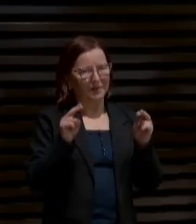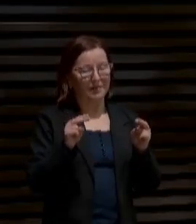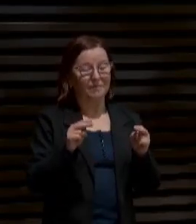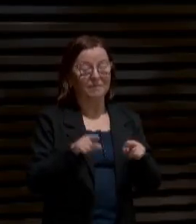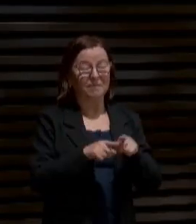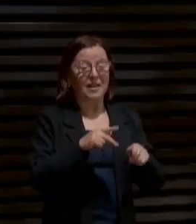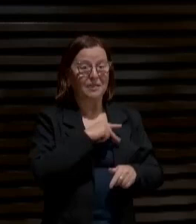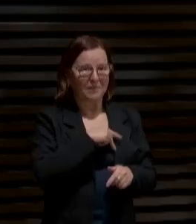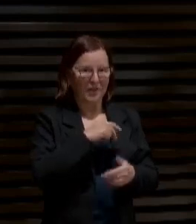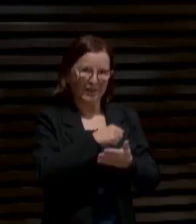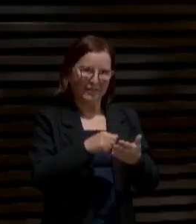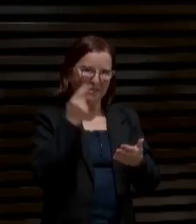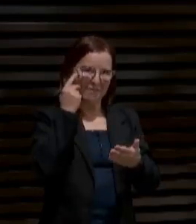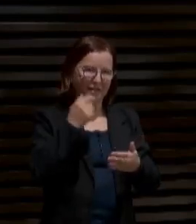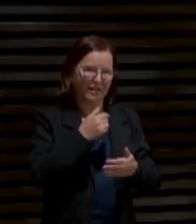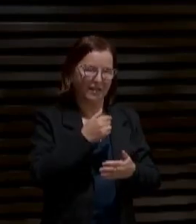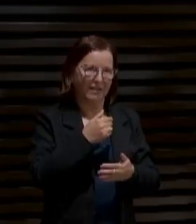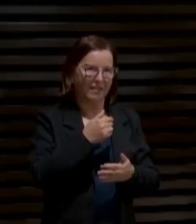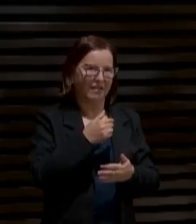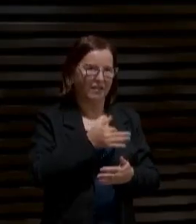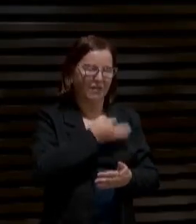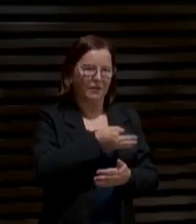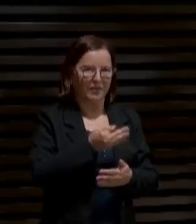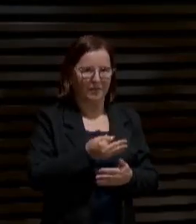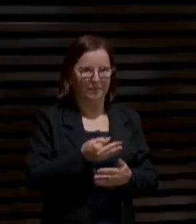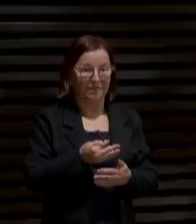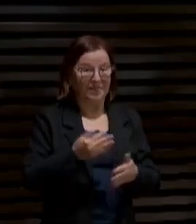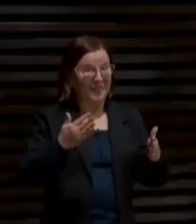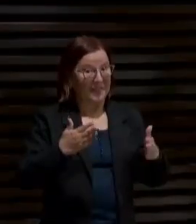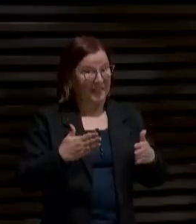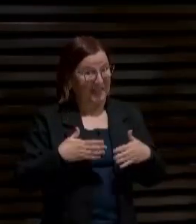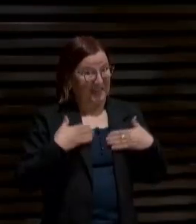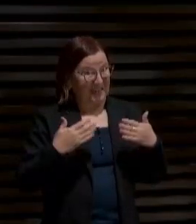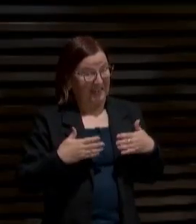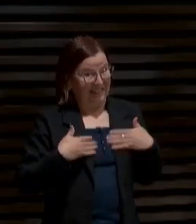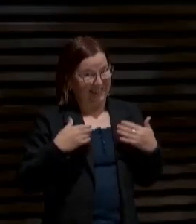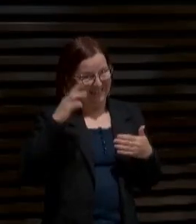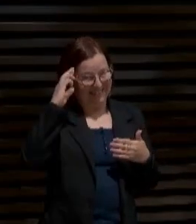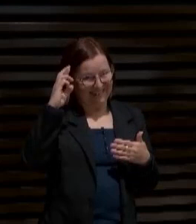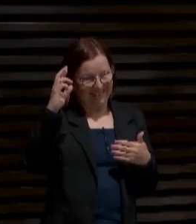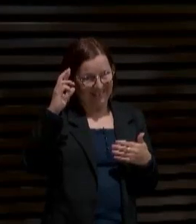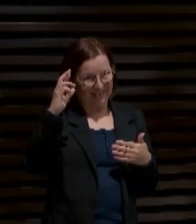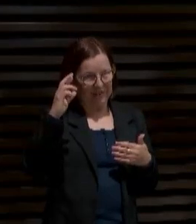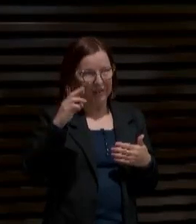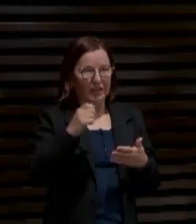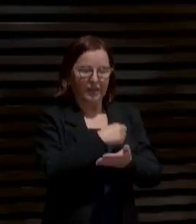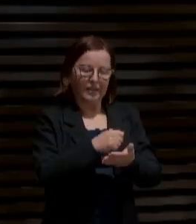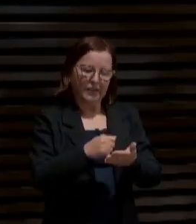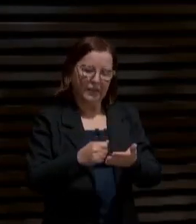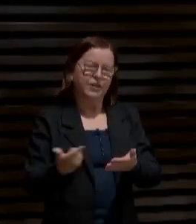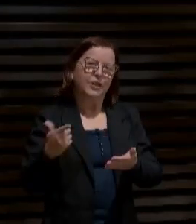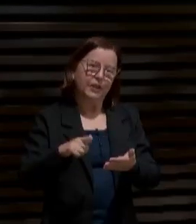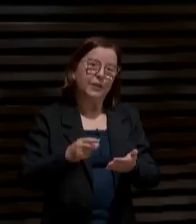escreve aos Filipenses quanto ao mais meus irmãos Alegre no Senhor escrever de novo as